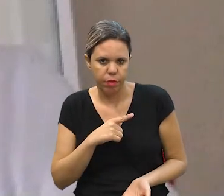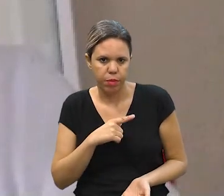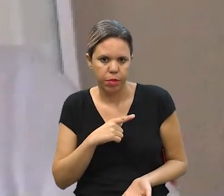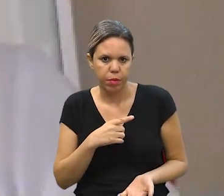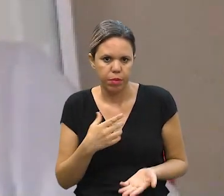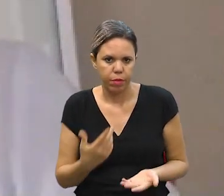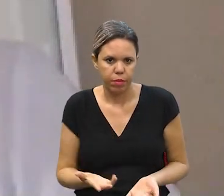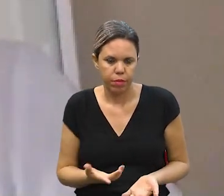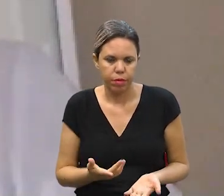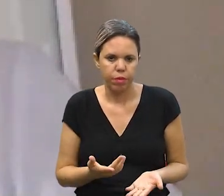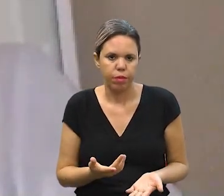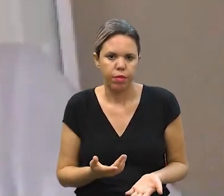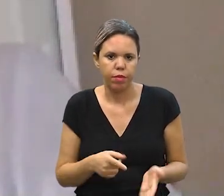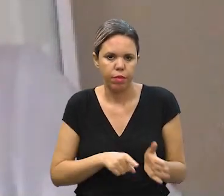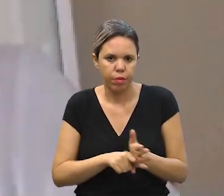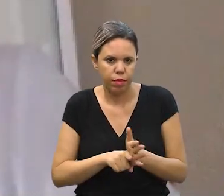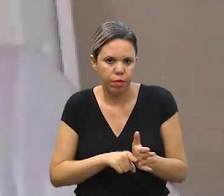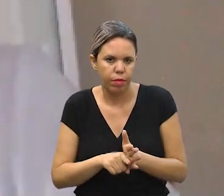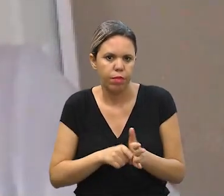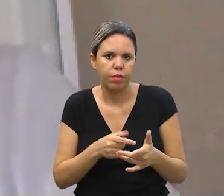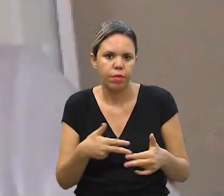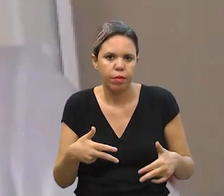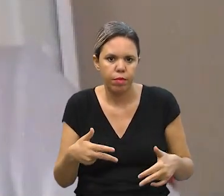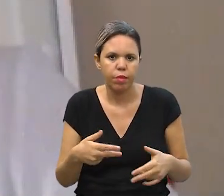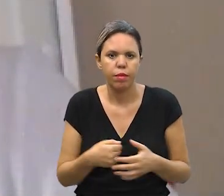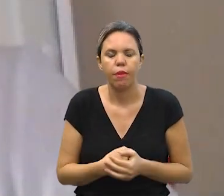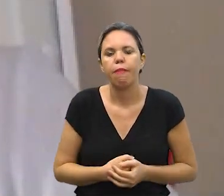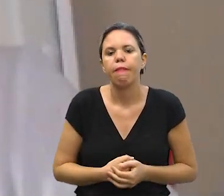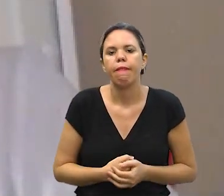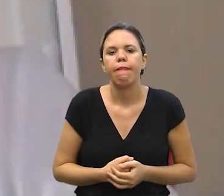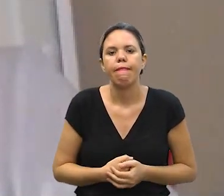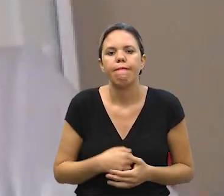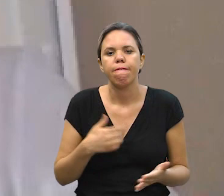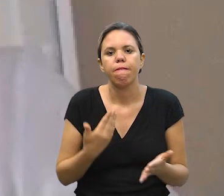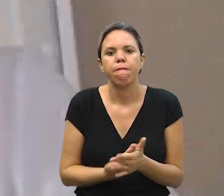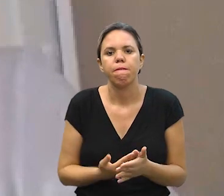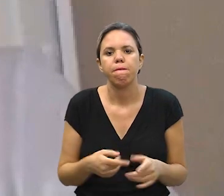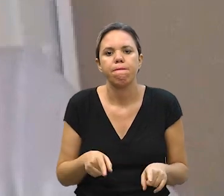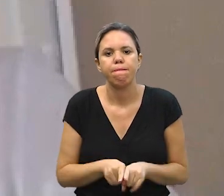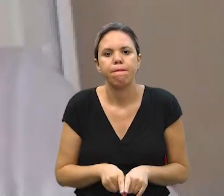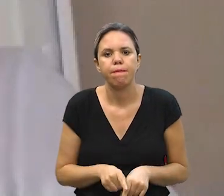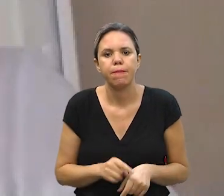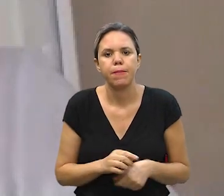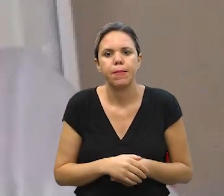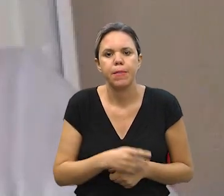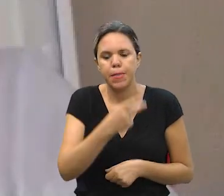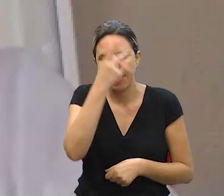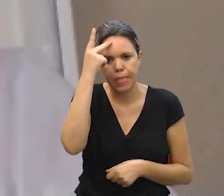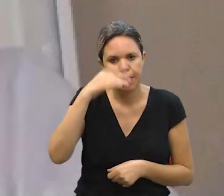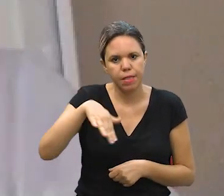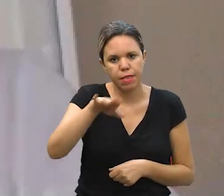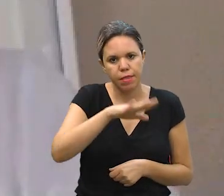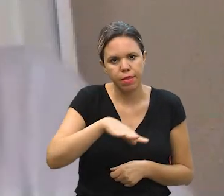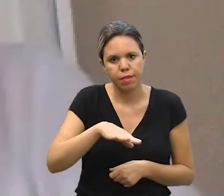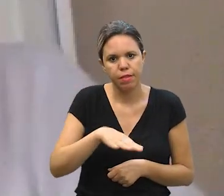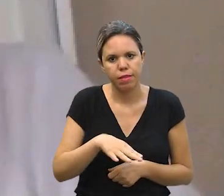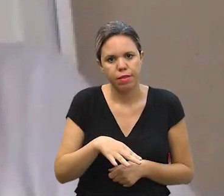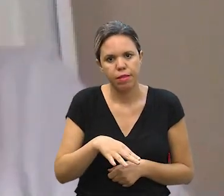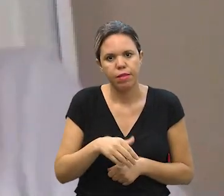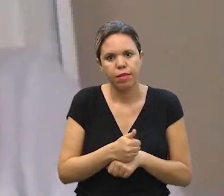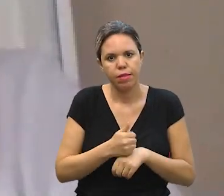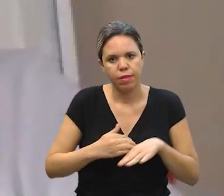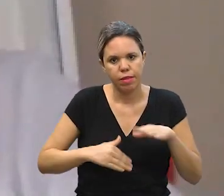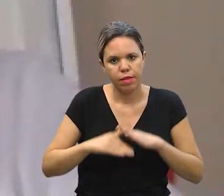desde estudiosos, pesquisadores, até pessoas que ocuparam